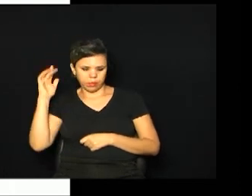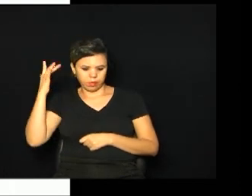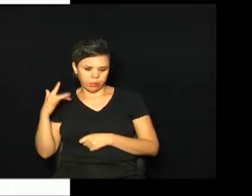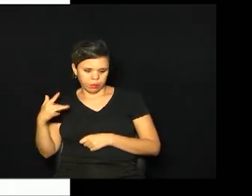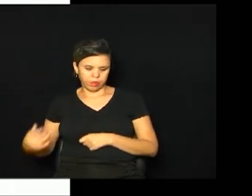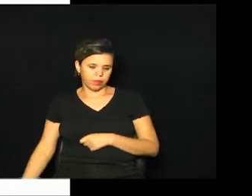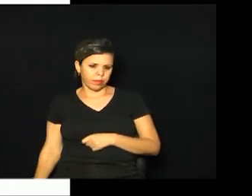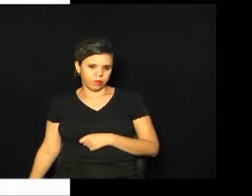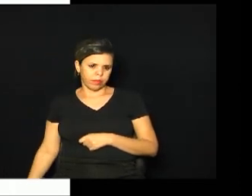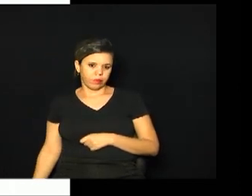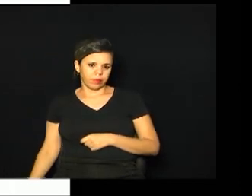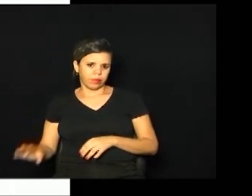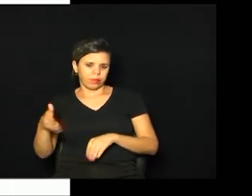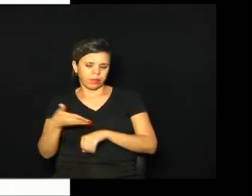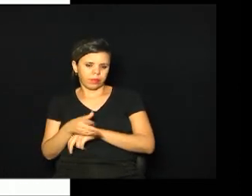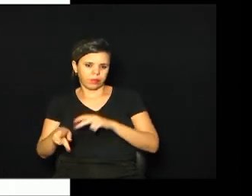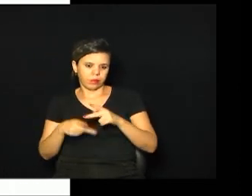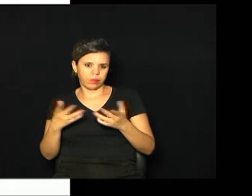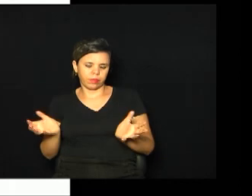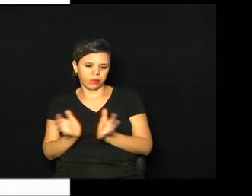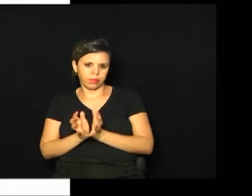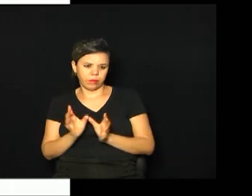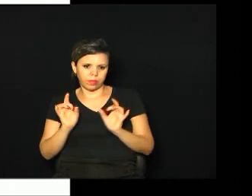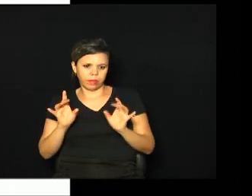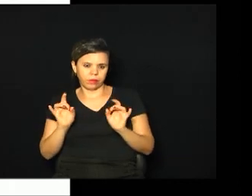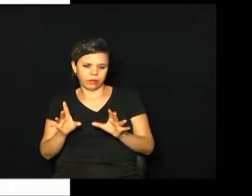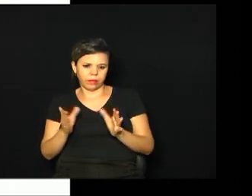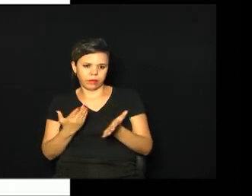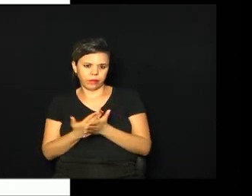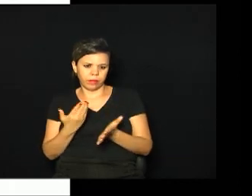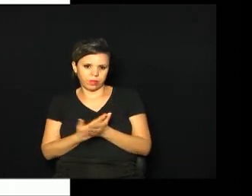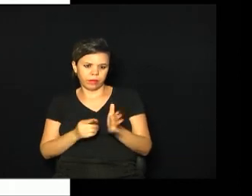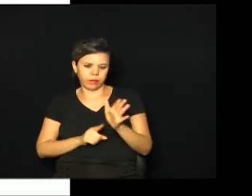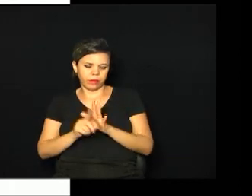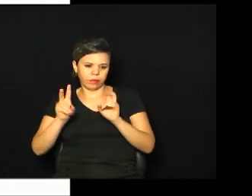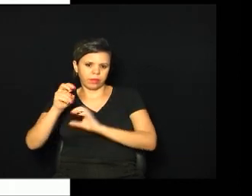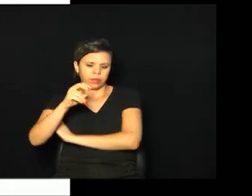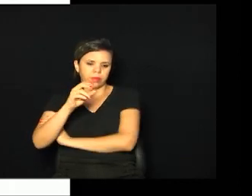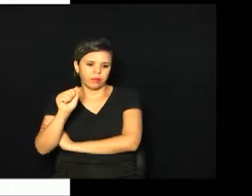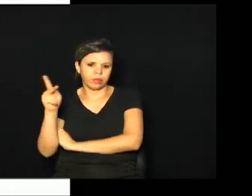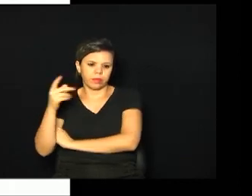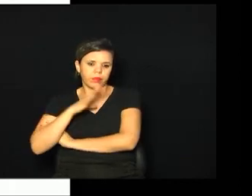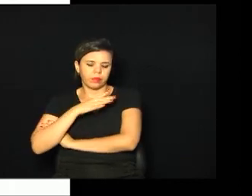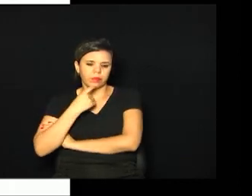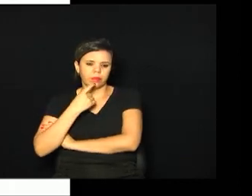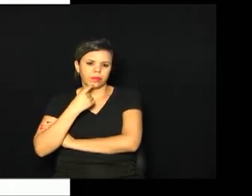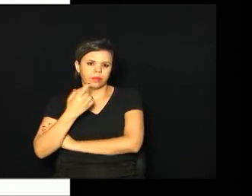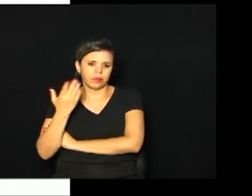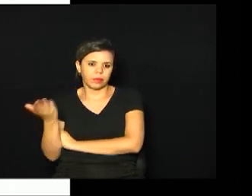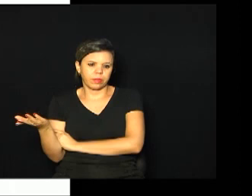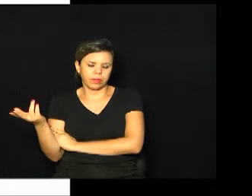Guida Calisto. E aí é composta, então, essa comissão especial de estudos sobre a APA aqui da cidade de Campinas.